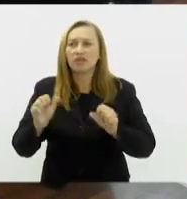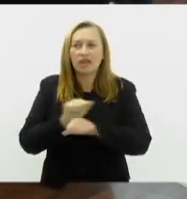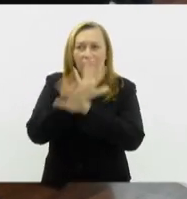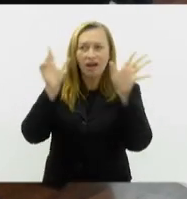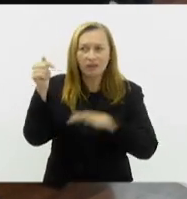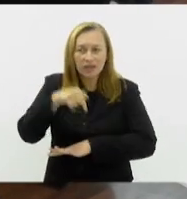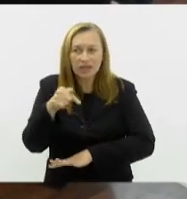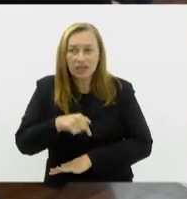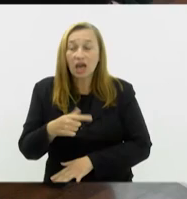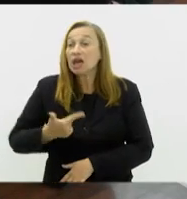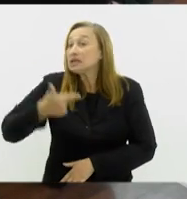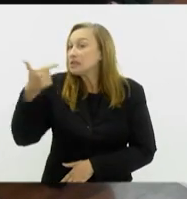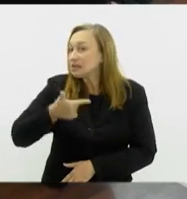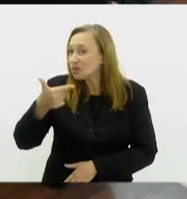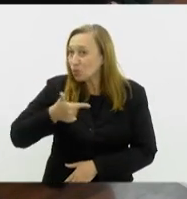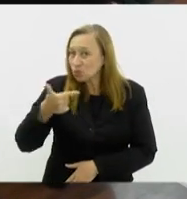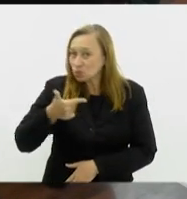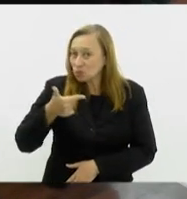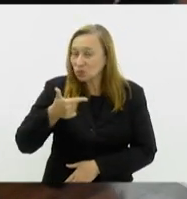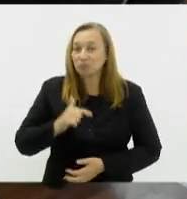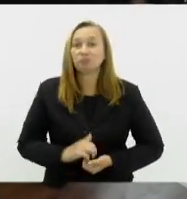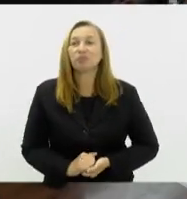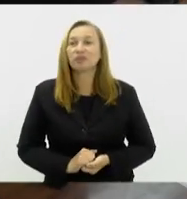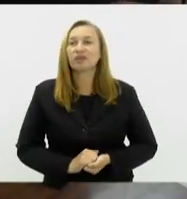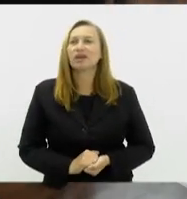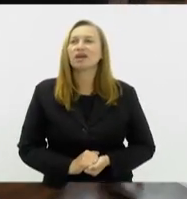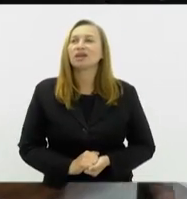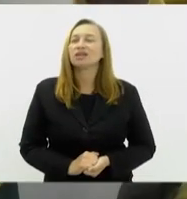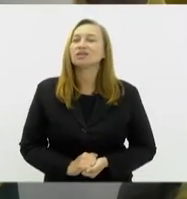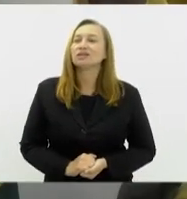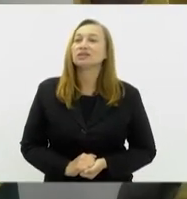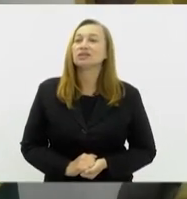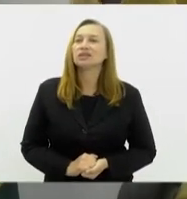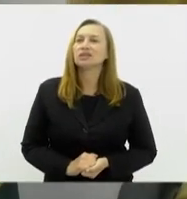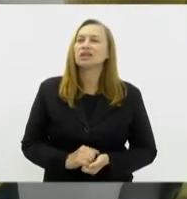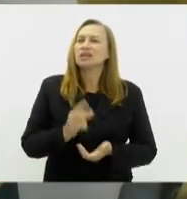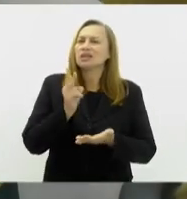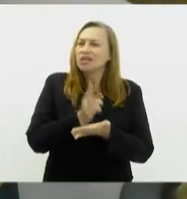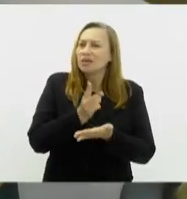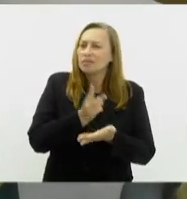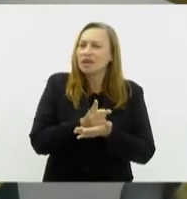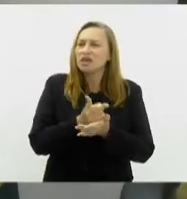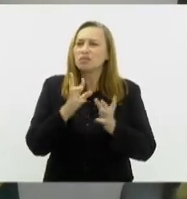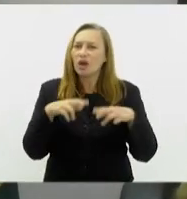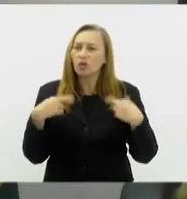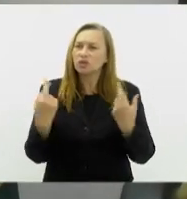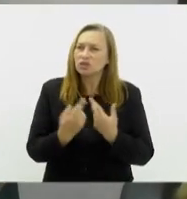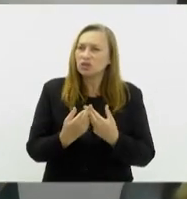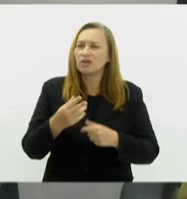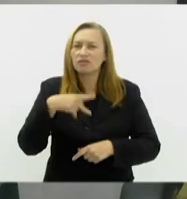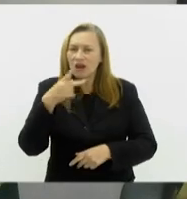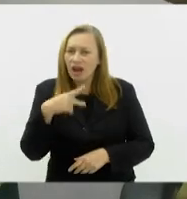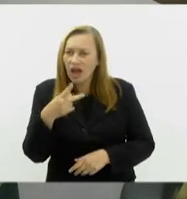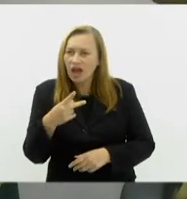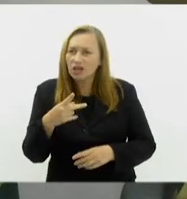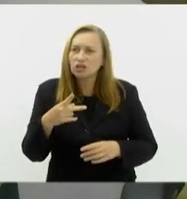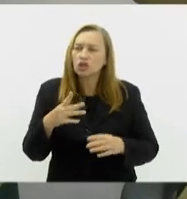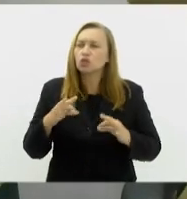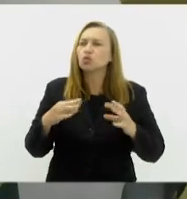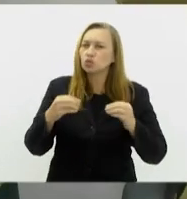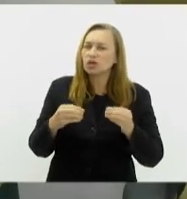aqui segundo ponto na mesma audiência que foi dito o que seria feito